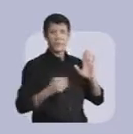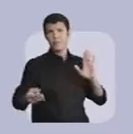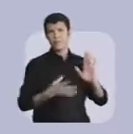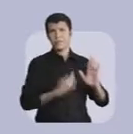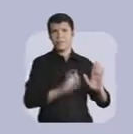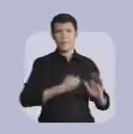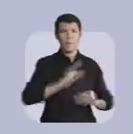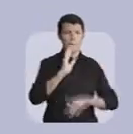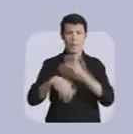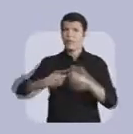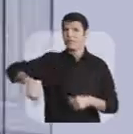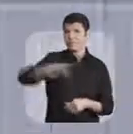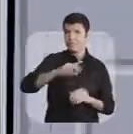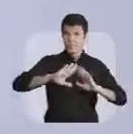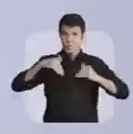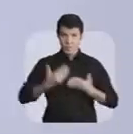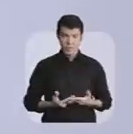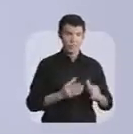Cidadão vai transformar a nossa vida.